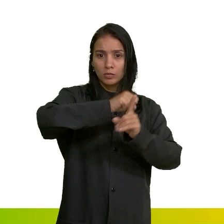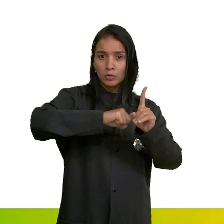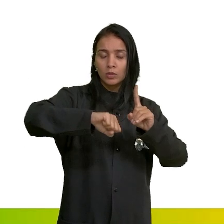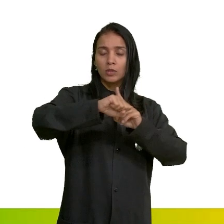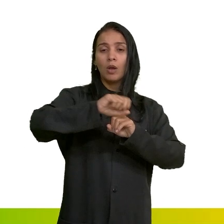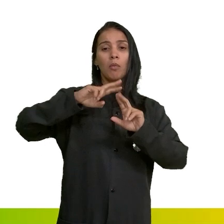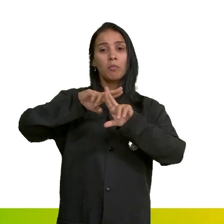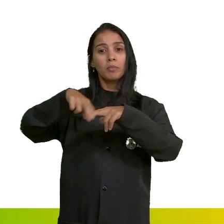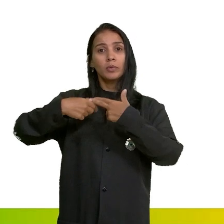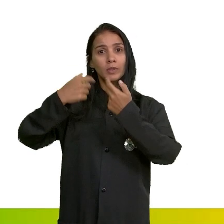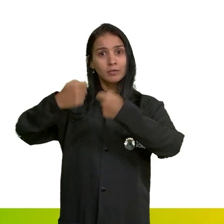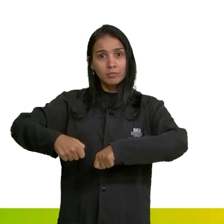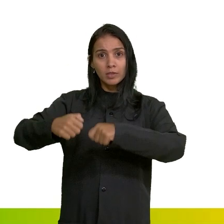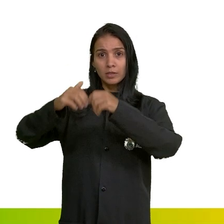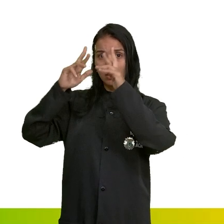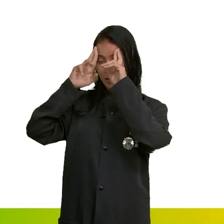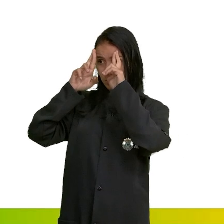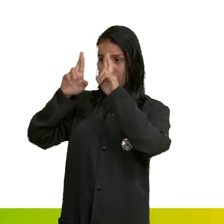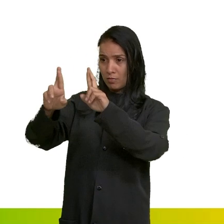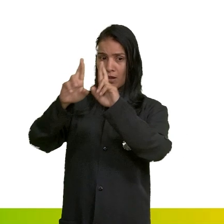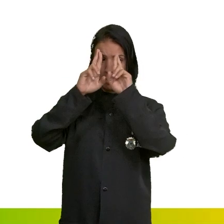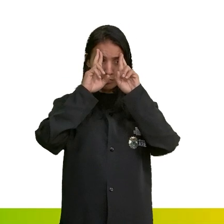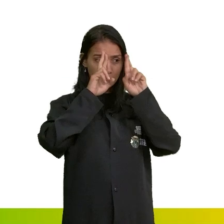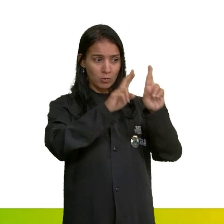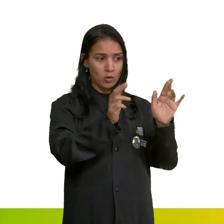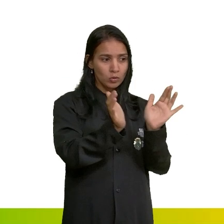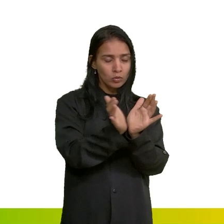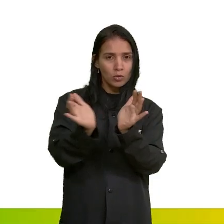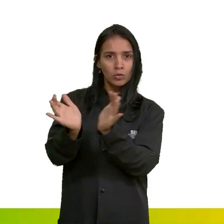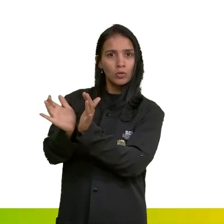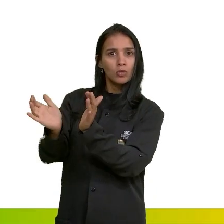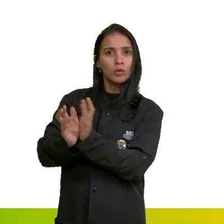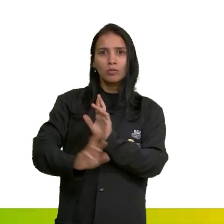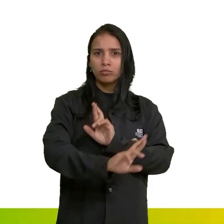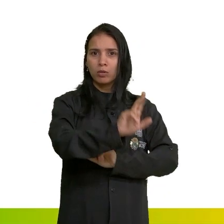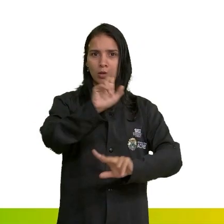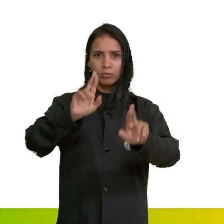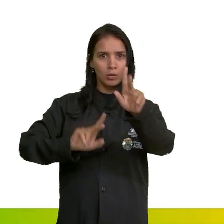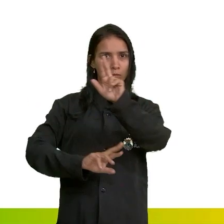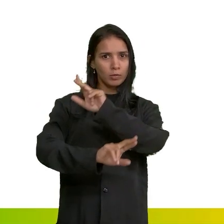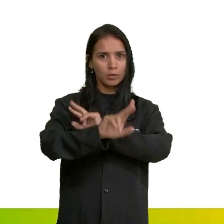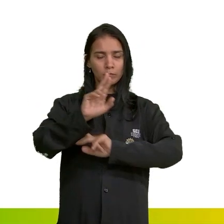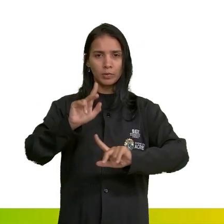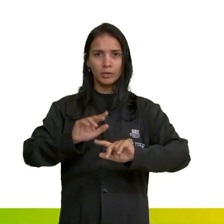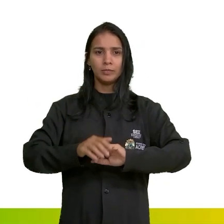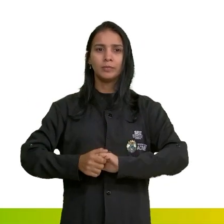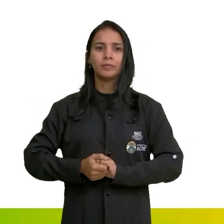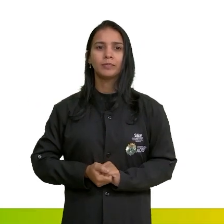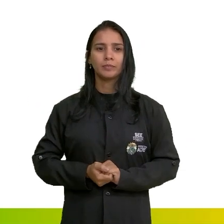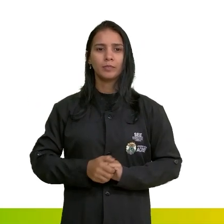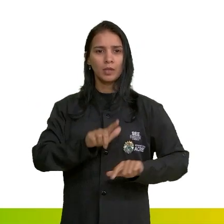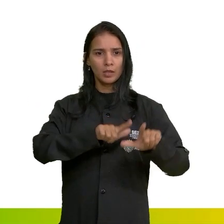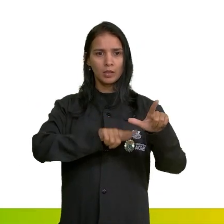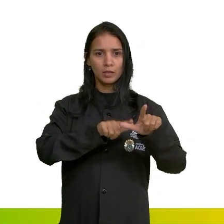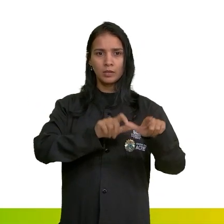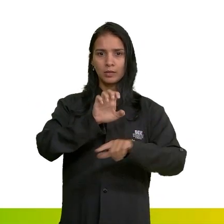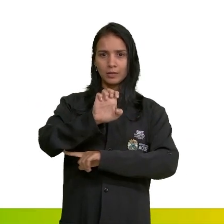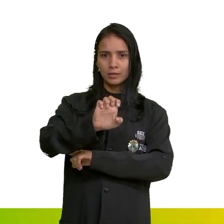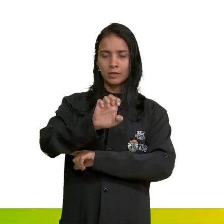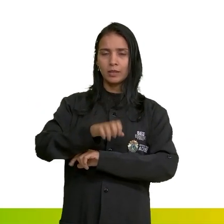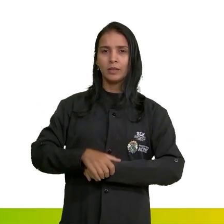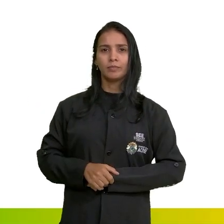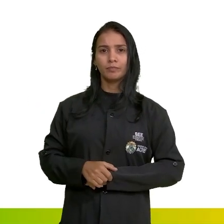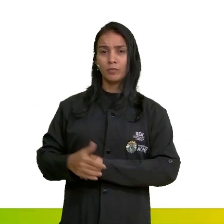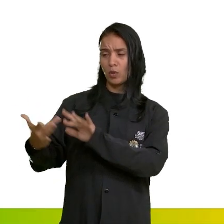o respeito às diferenças que existem entre os indivíduos e grupos. Letra E, A convivência com o